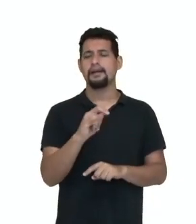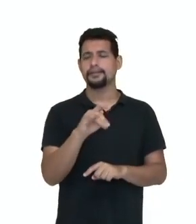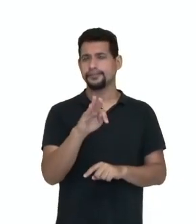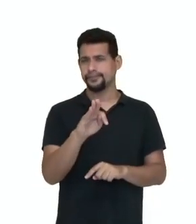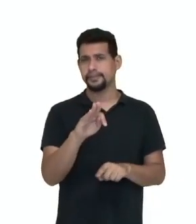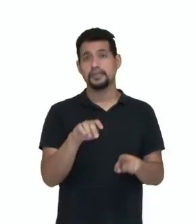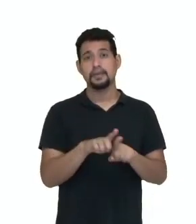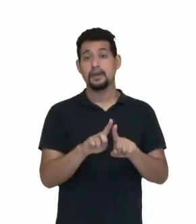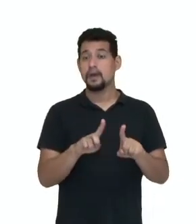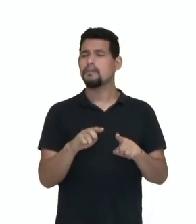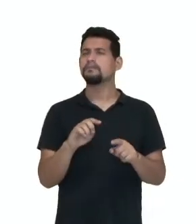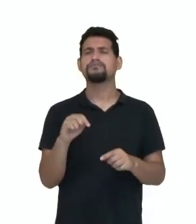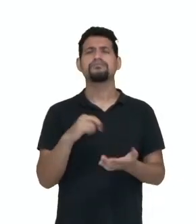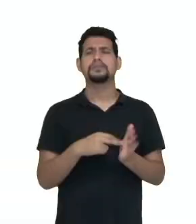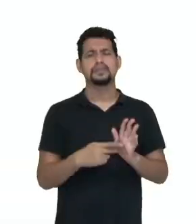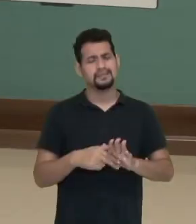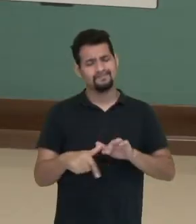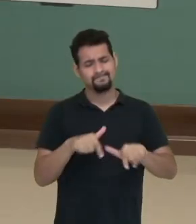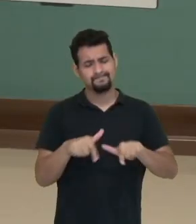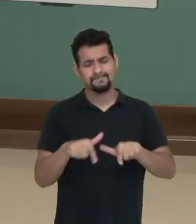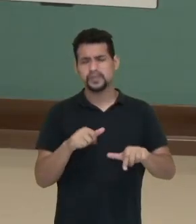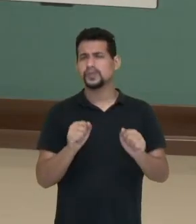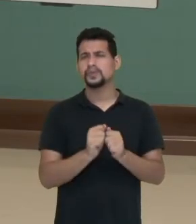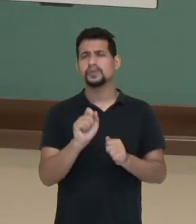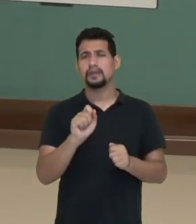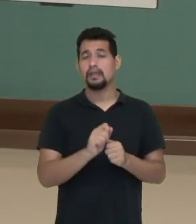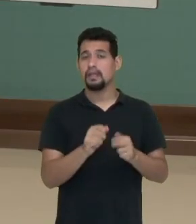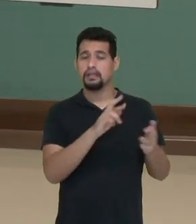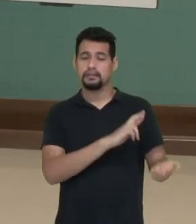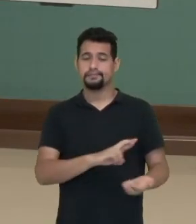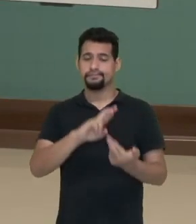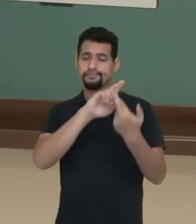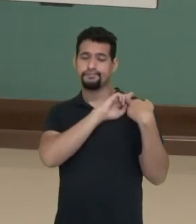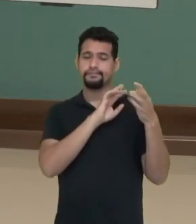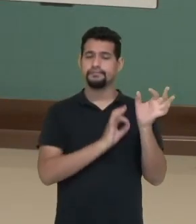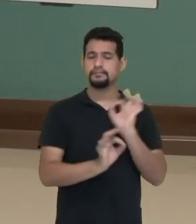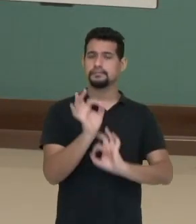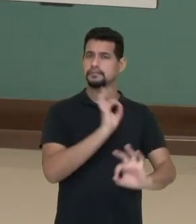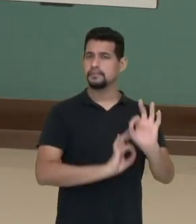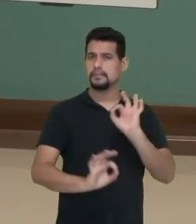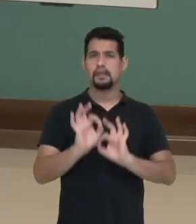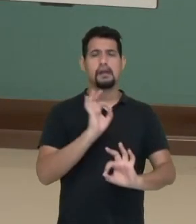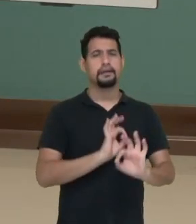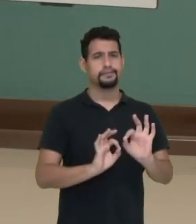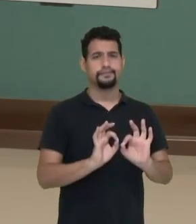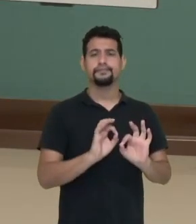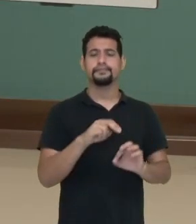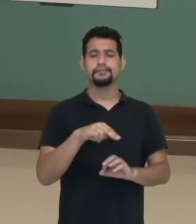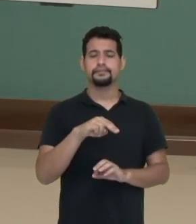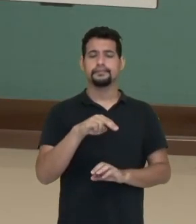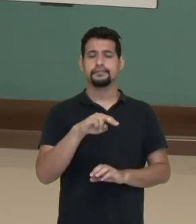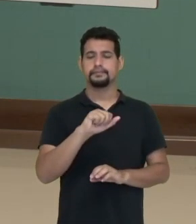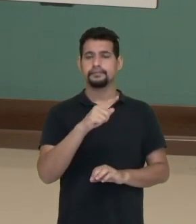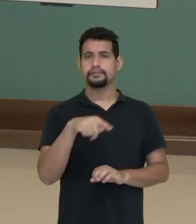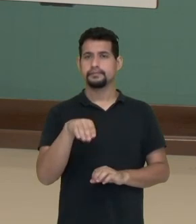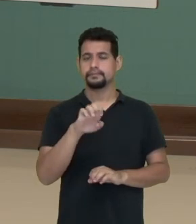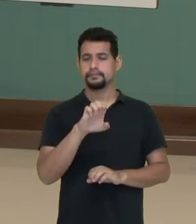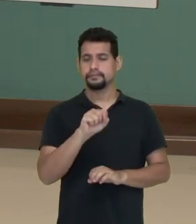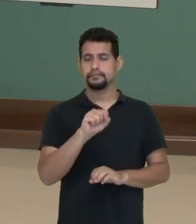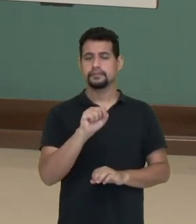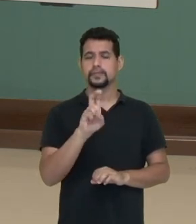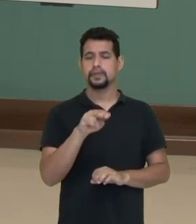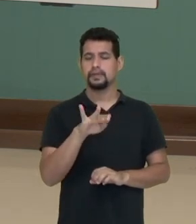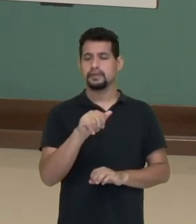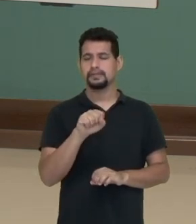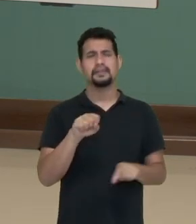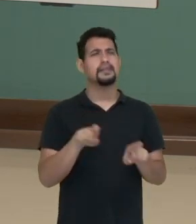o Exército Brasileiro trabalhando sob a responsabilidade da Organização das Nações Unidas. E